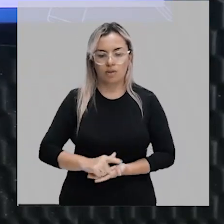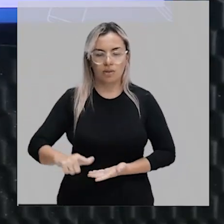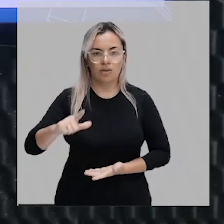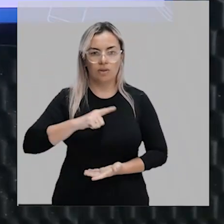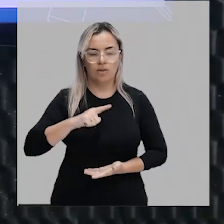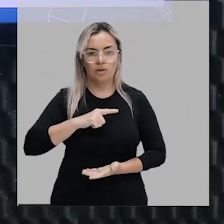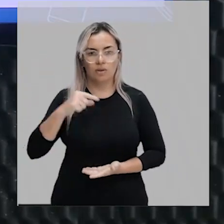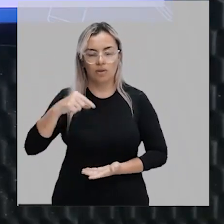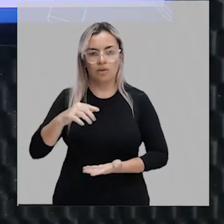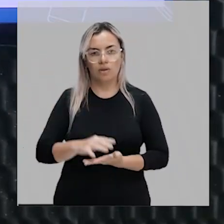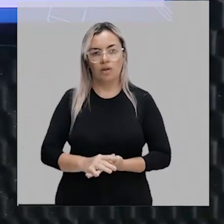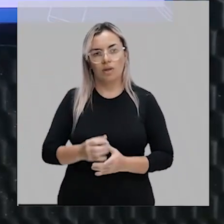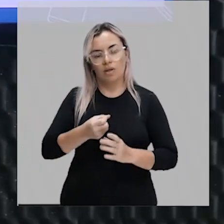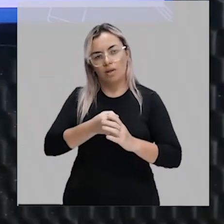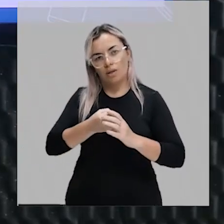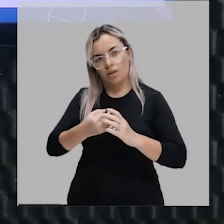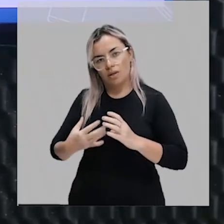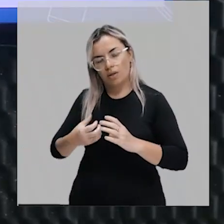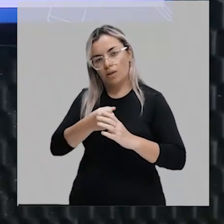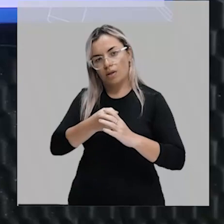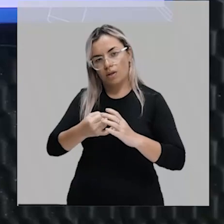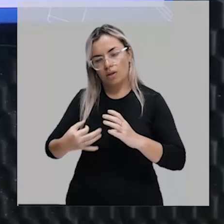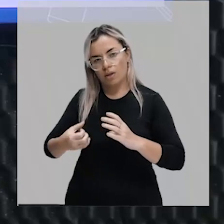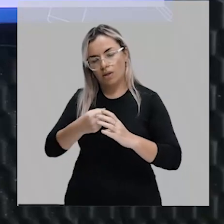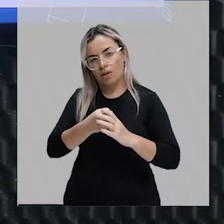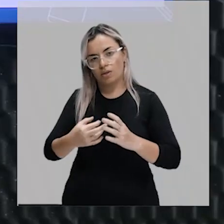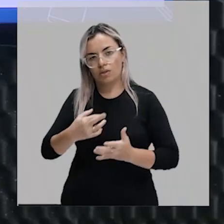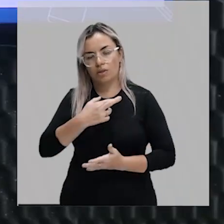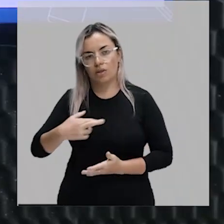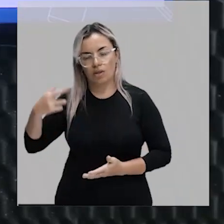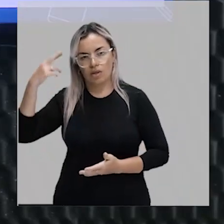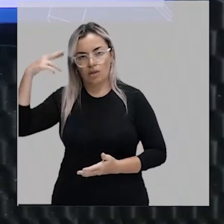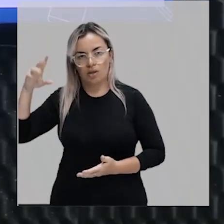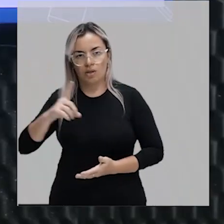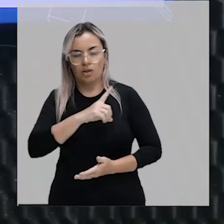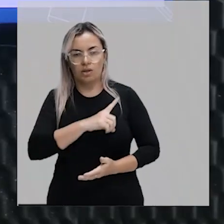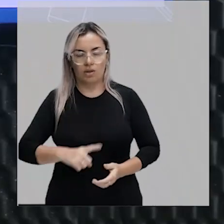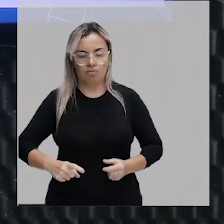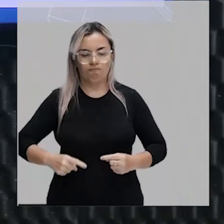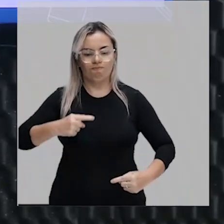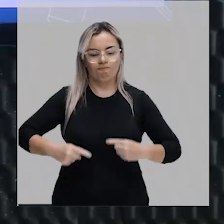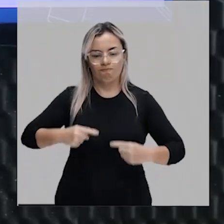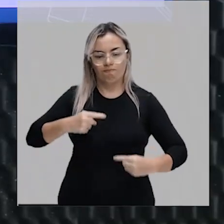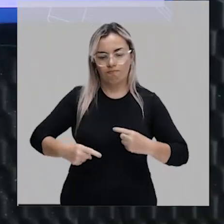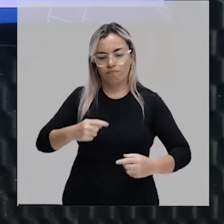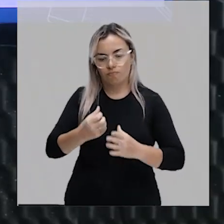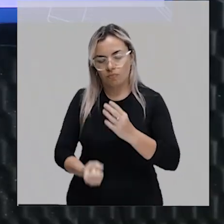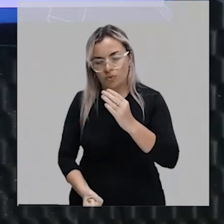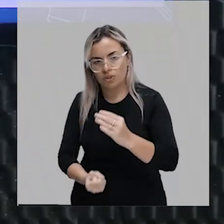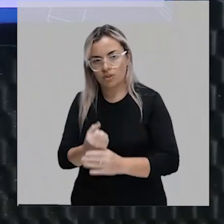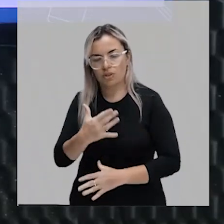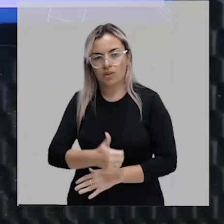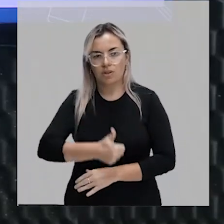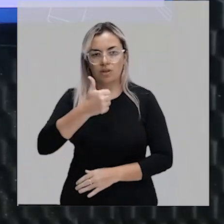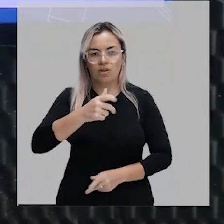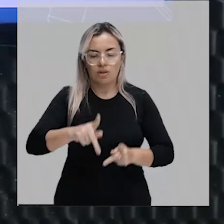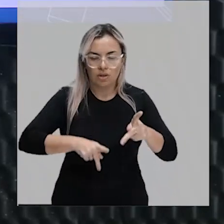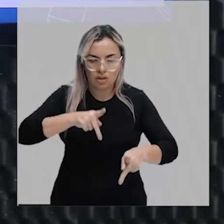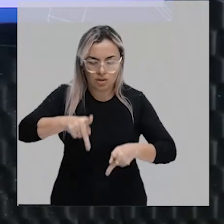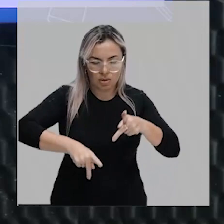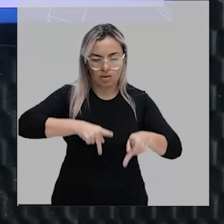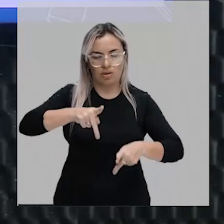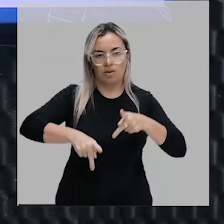uma natureza política teocrática. Esses estados, onde teremos o surgimento dessas primeiras